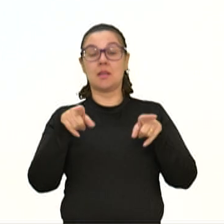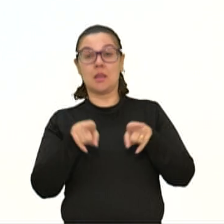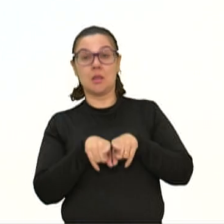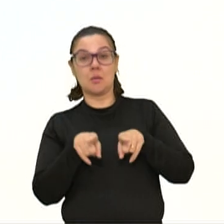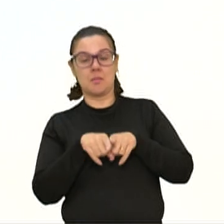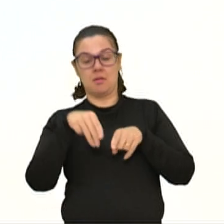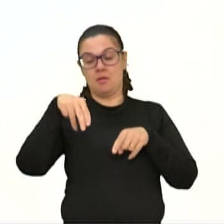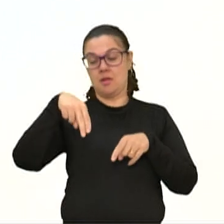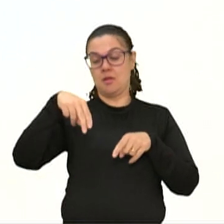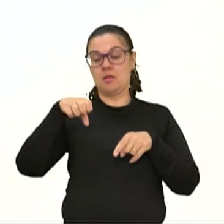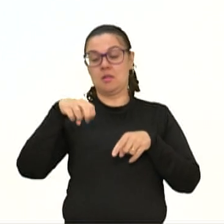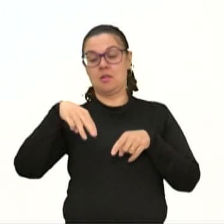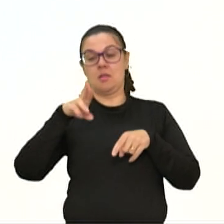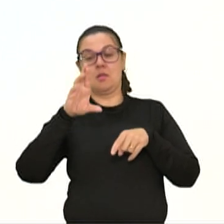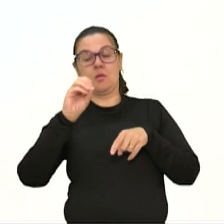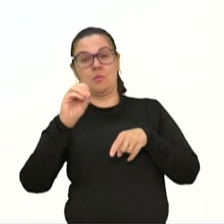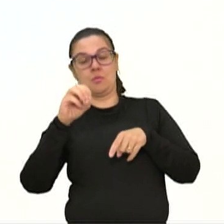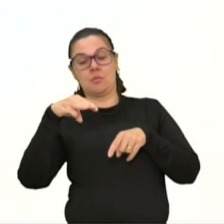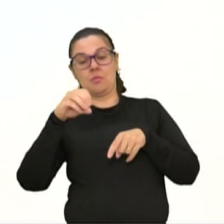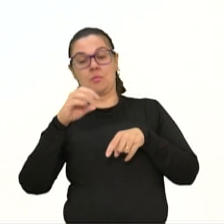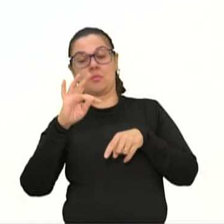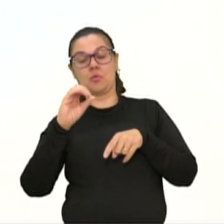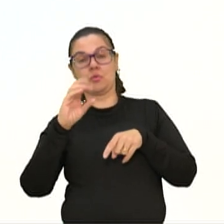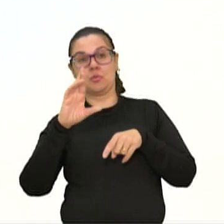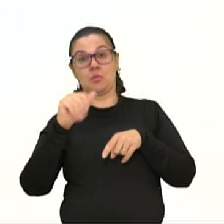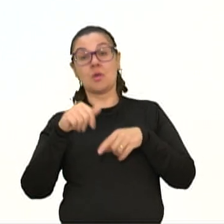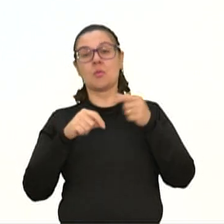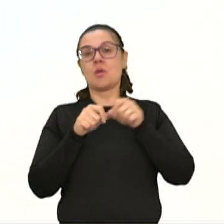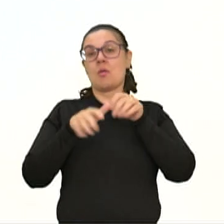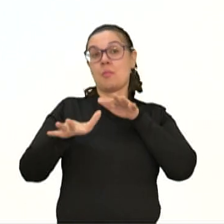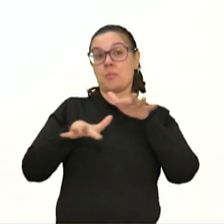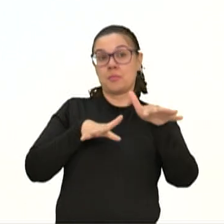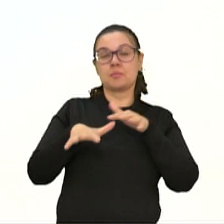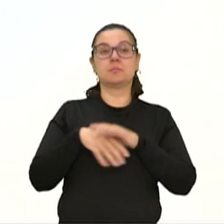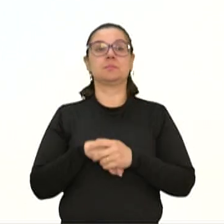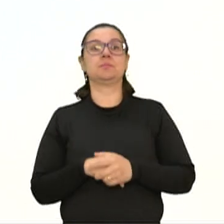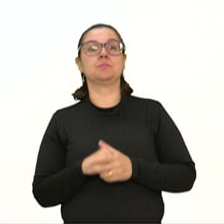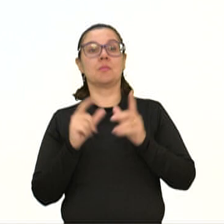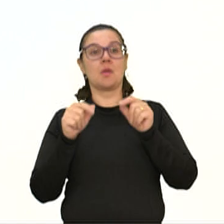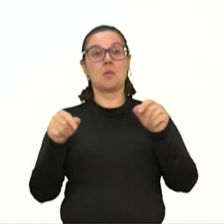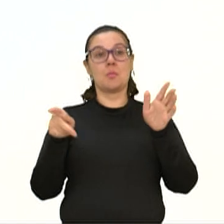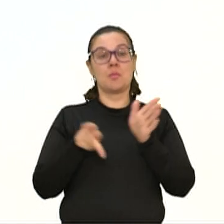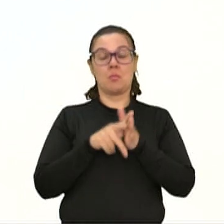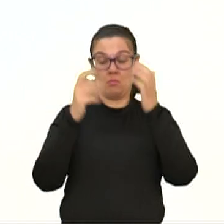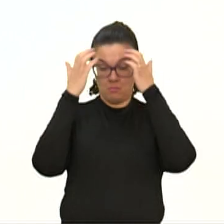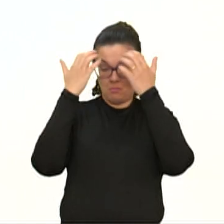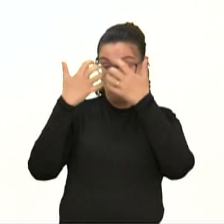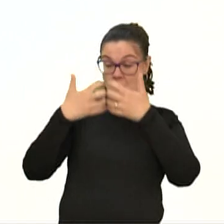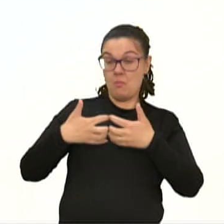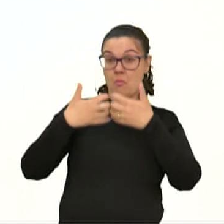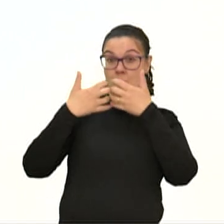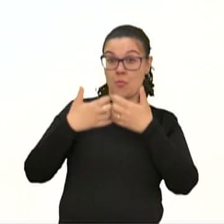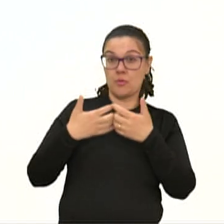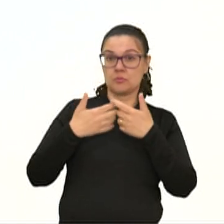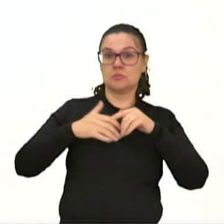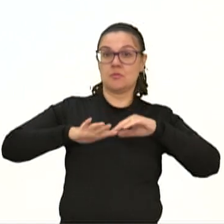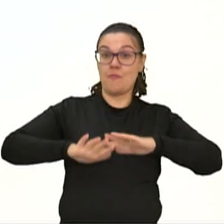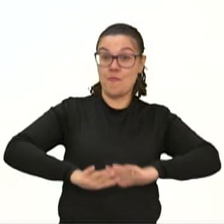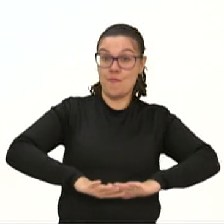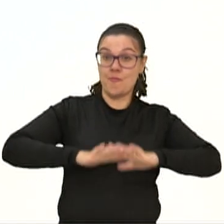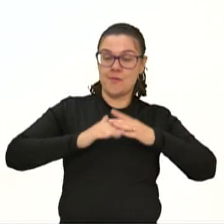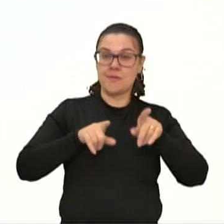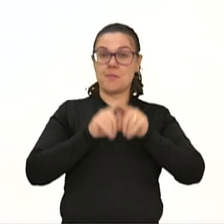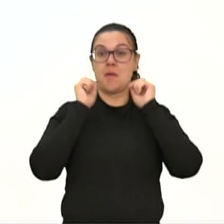Avaliação neuromotora, tá? Que são movimentos, ó. São exercícios motores, como flexões